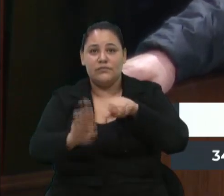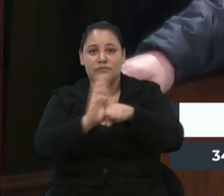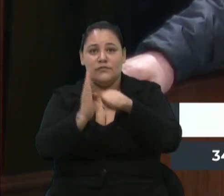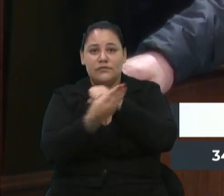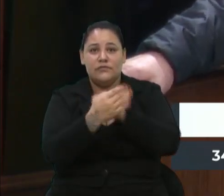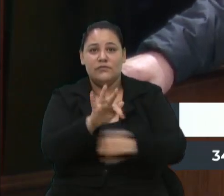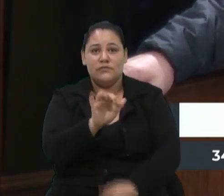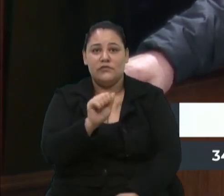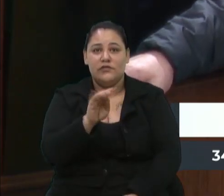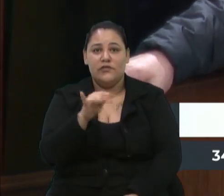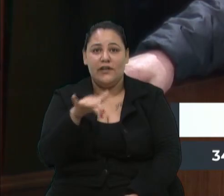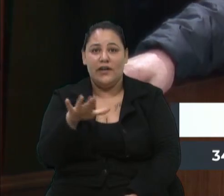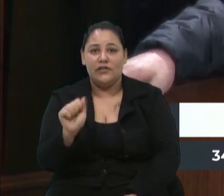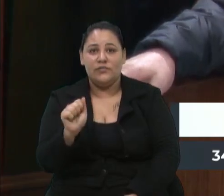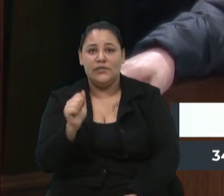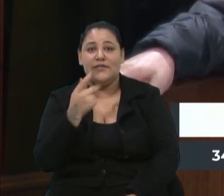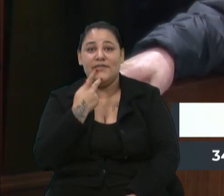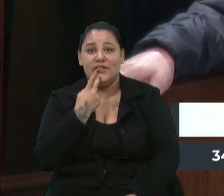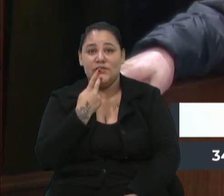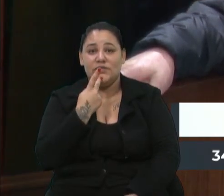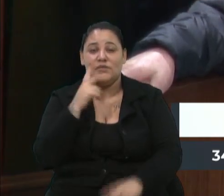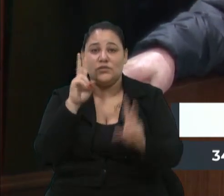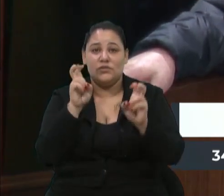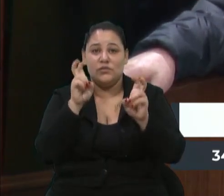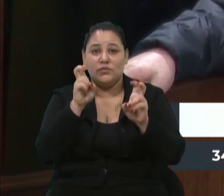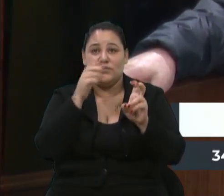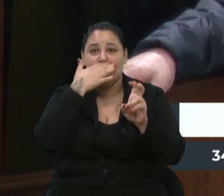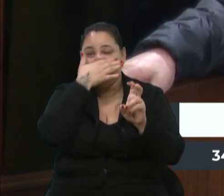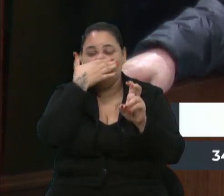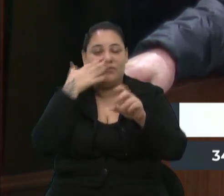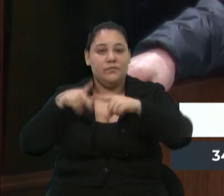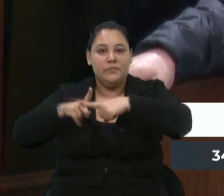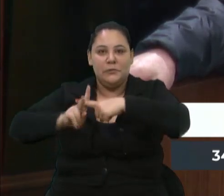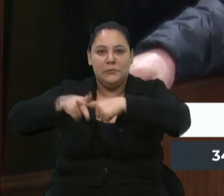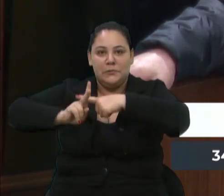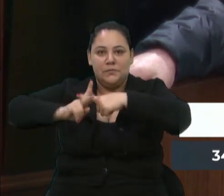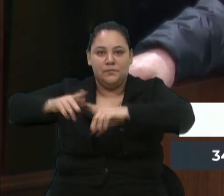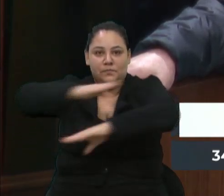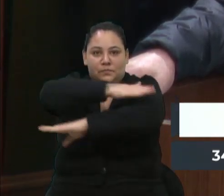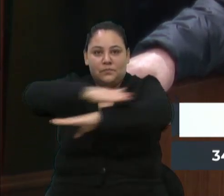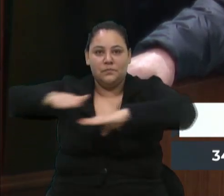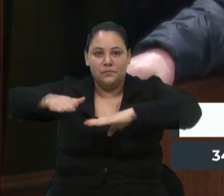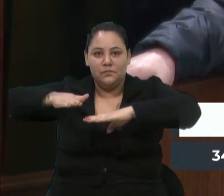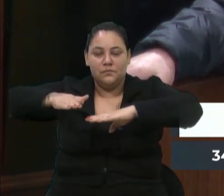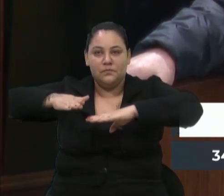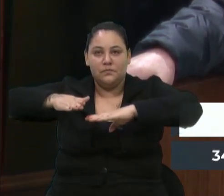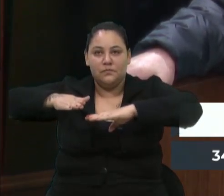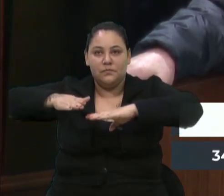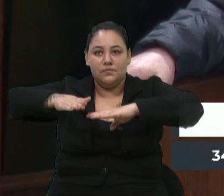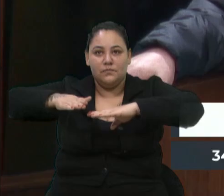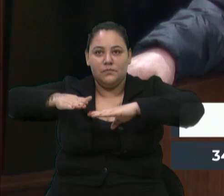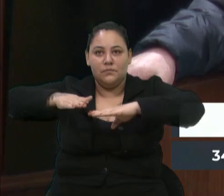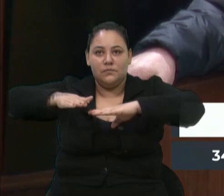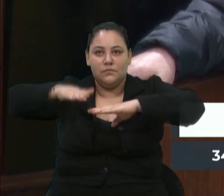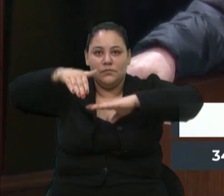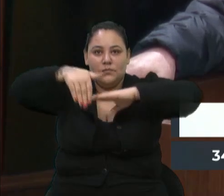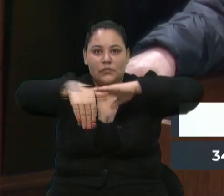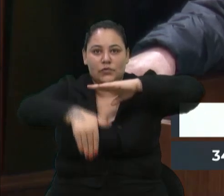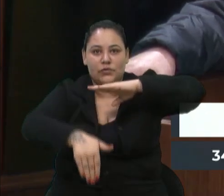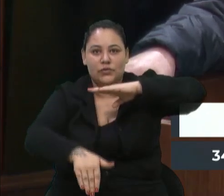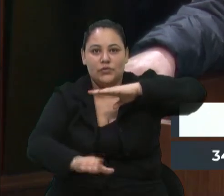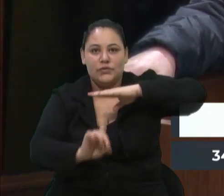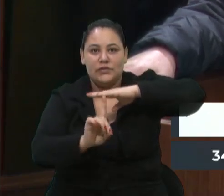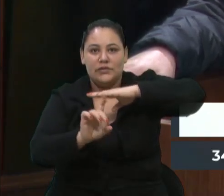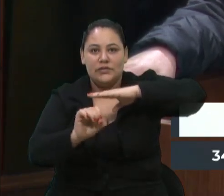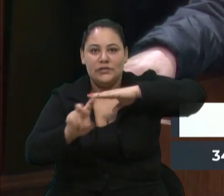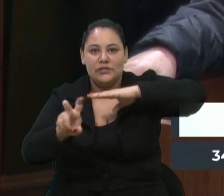sobre a questão desse concerto ali no número 1050, quero dizer